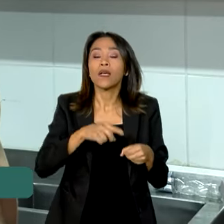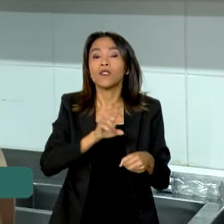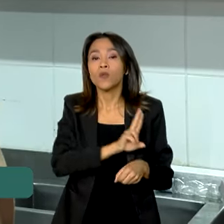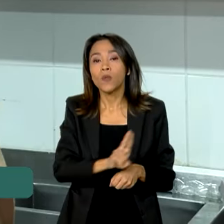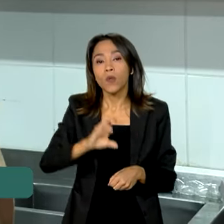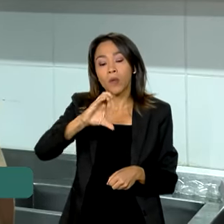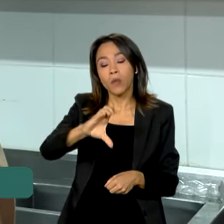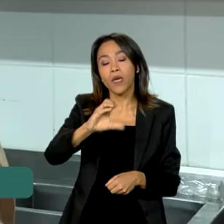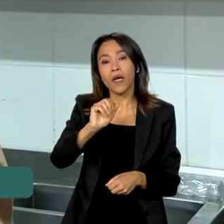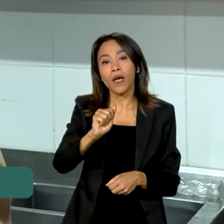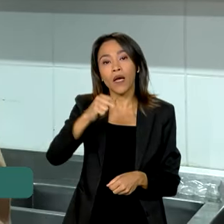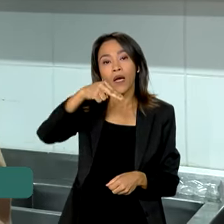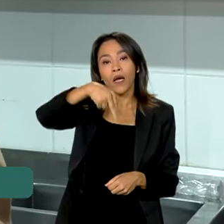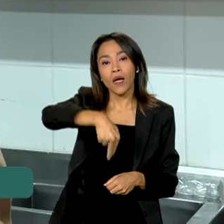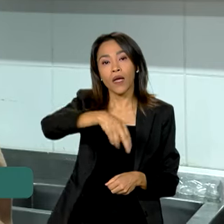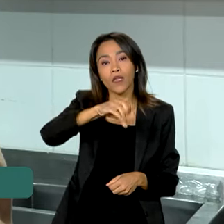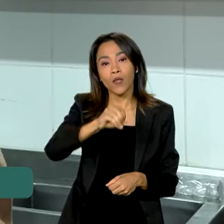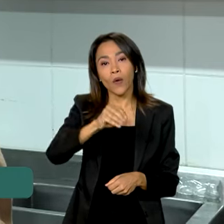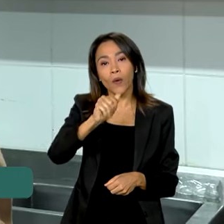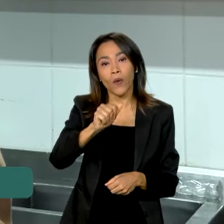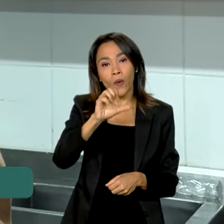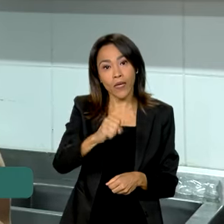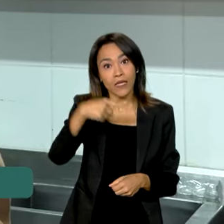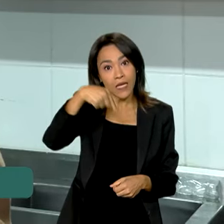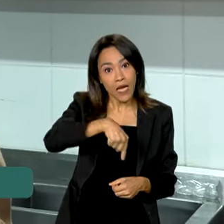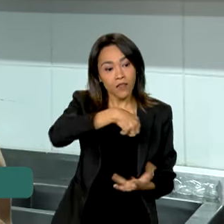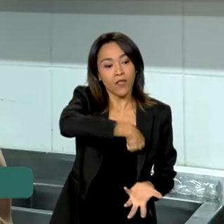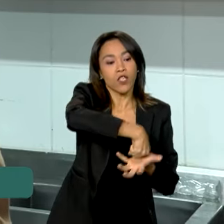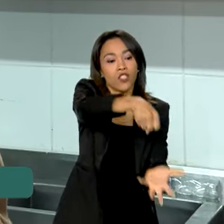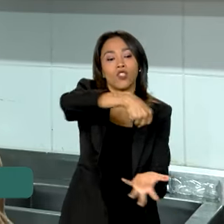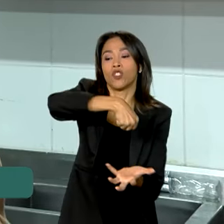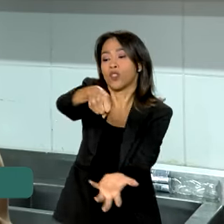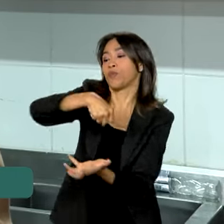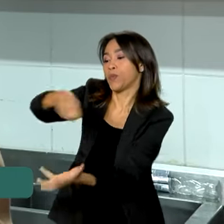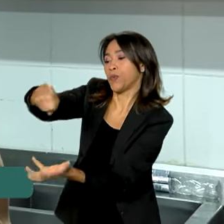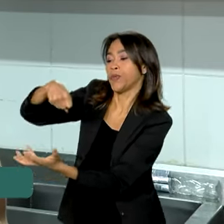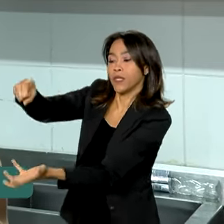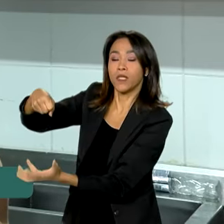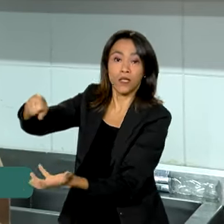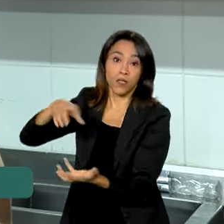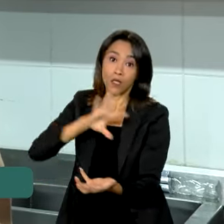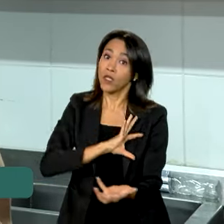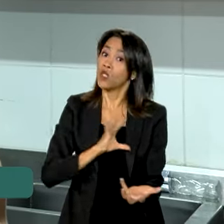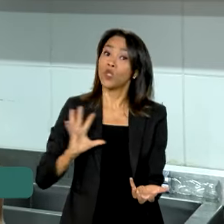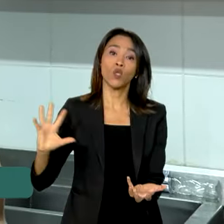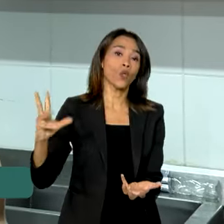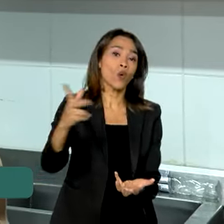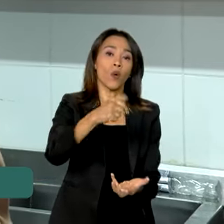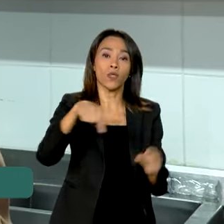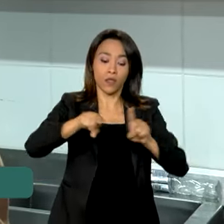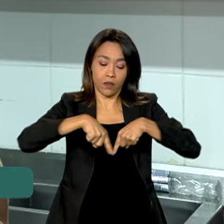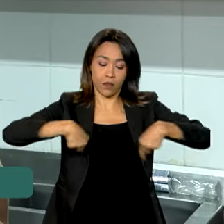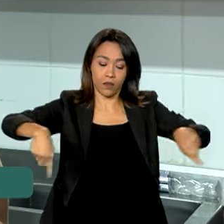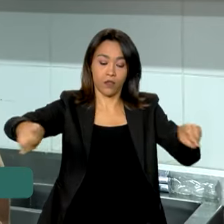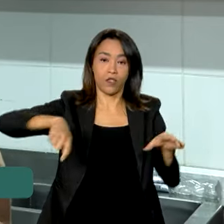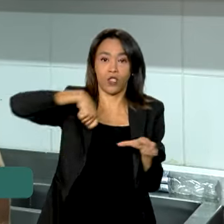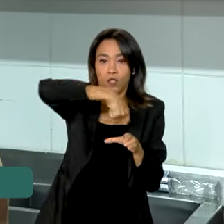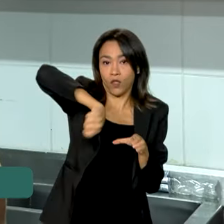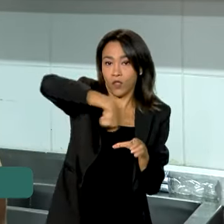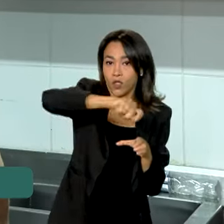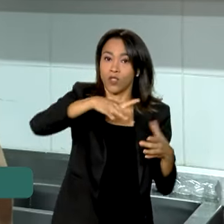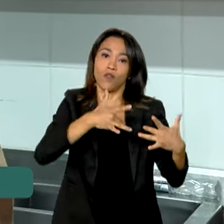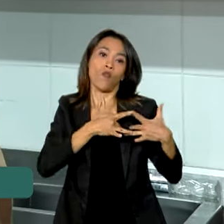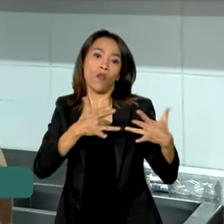essas cestas serão distribuídas aí para a população gaúcha, mas a prefeitura, todas as cozinhas solidárias, a prefeitura, eles